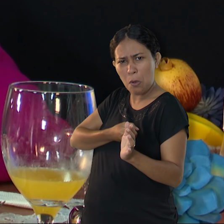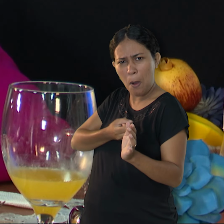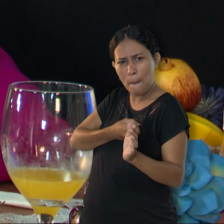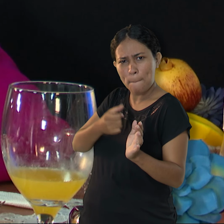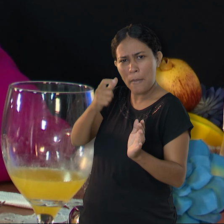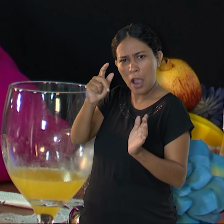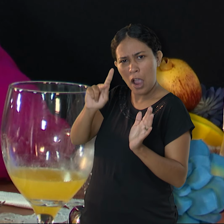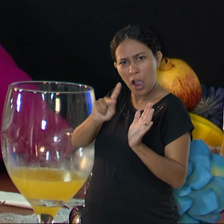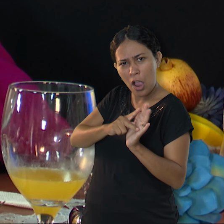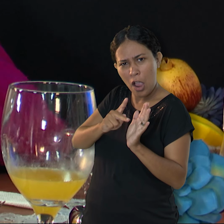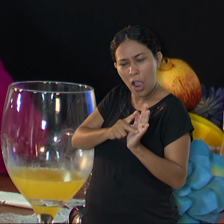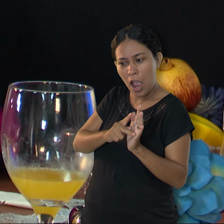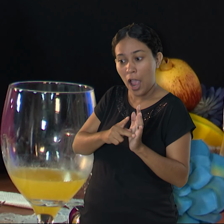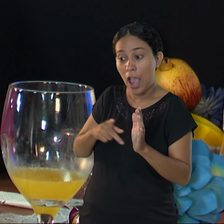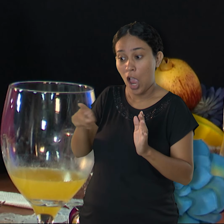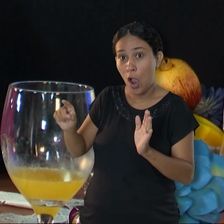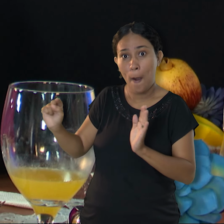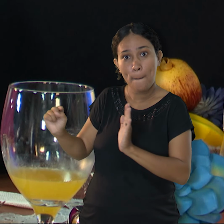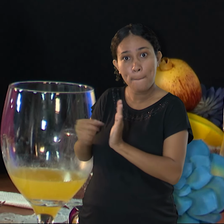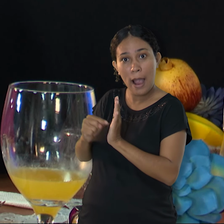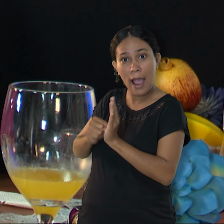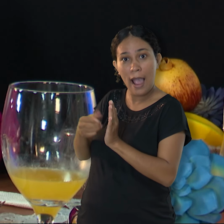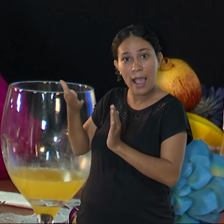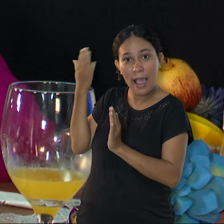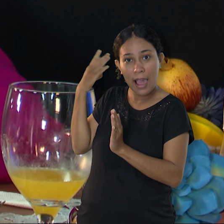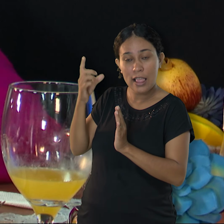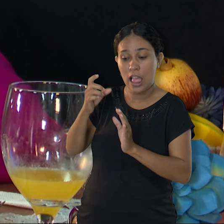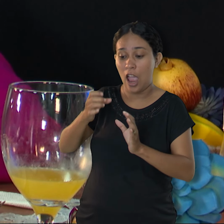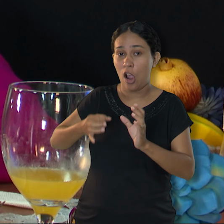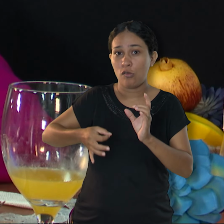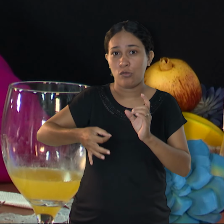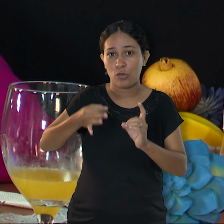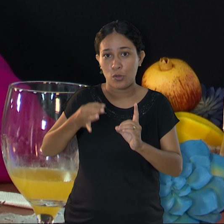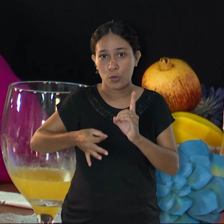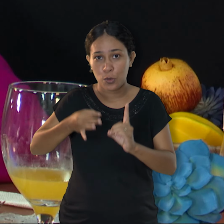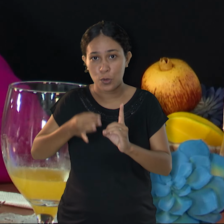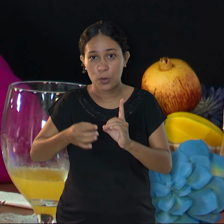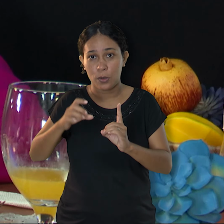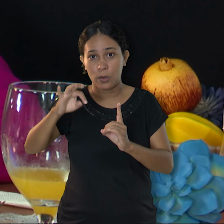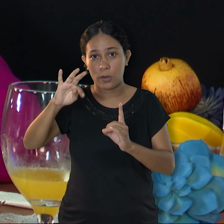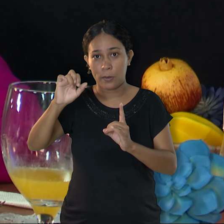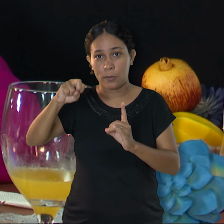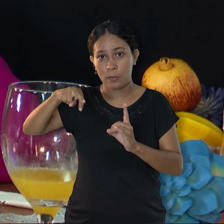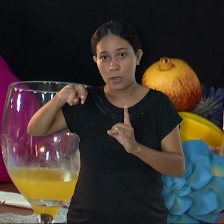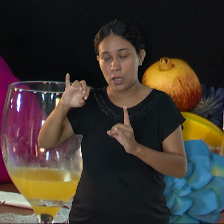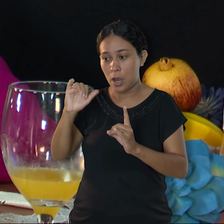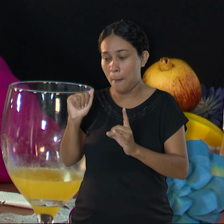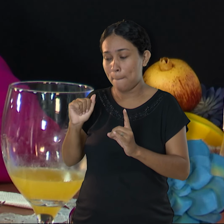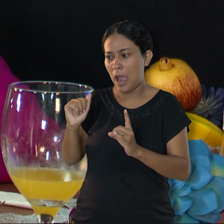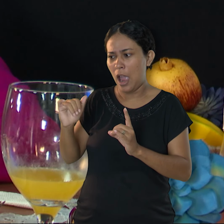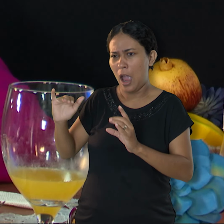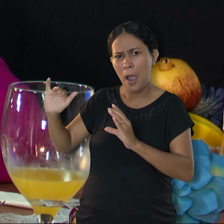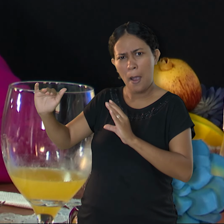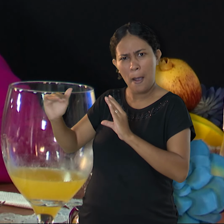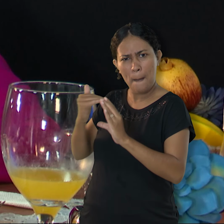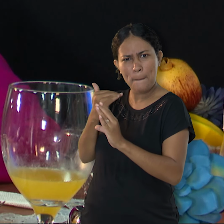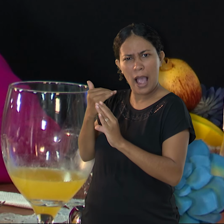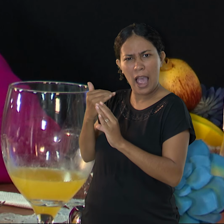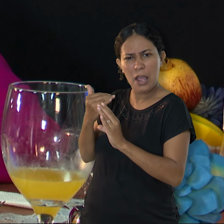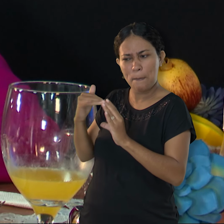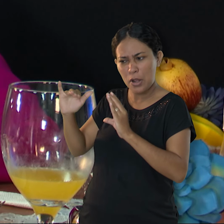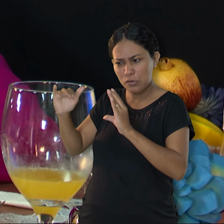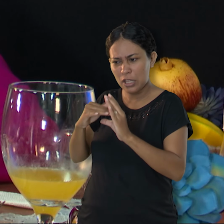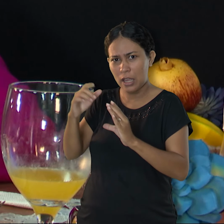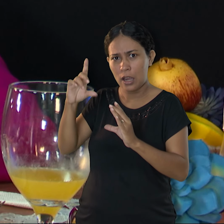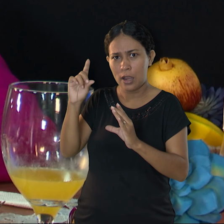inclusive, ameaçada, isso na gestão da desembargadora Tânia ainda. Sério? Eu fui ameaçada disseram que eu me processar por danos morais. Por quê? Junto